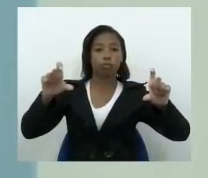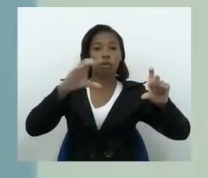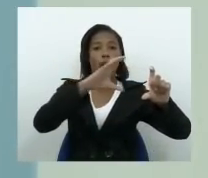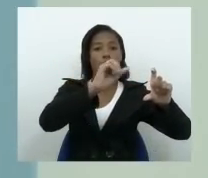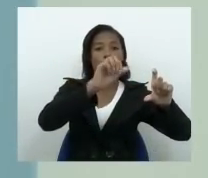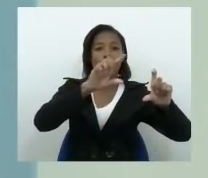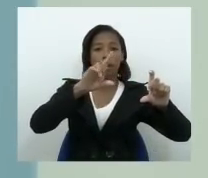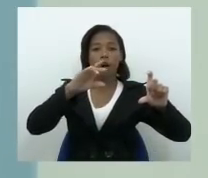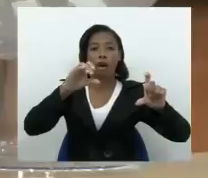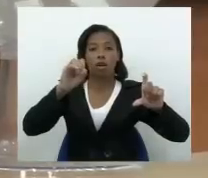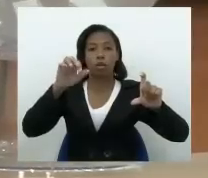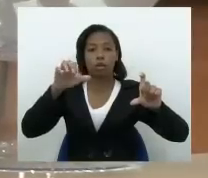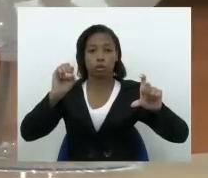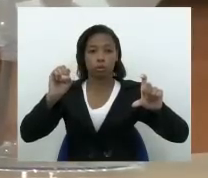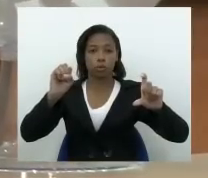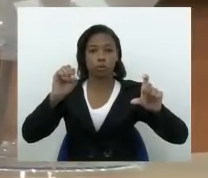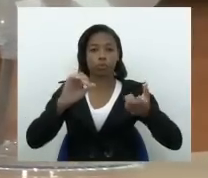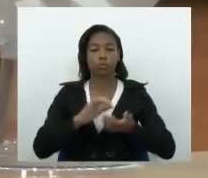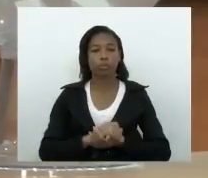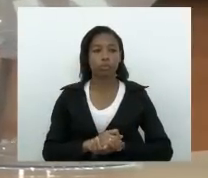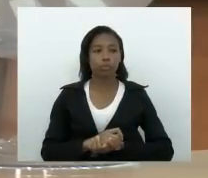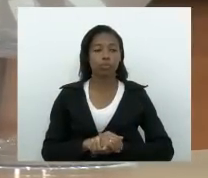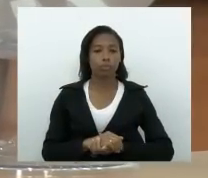Carlos Roberto, do PSDB.